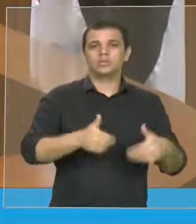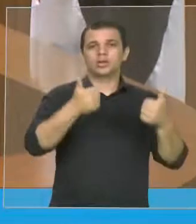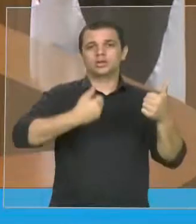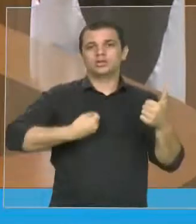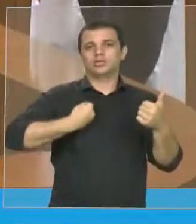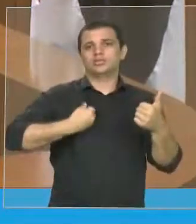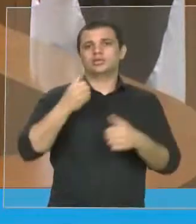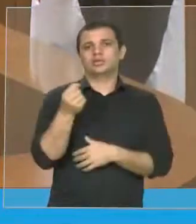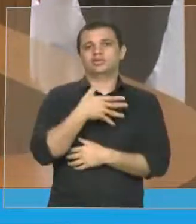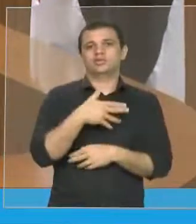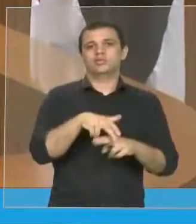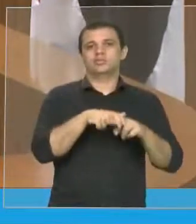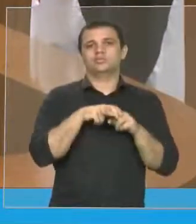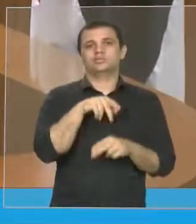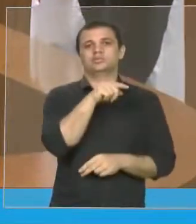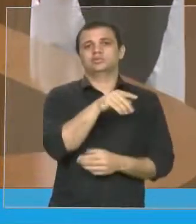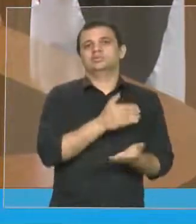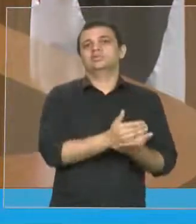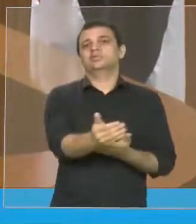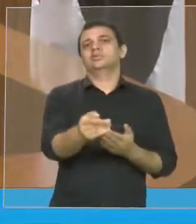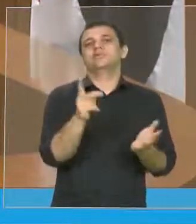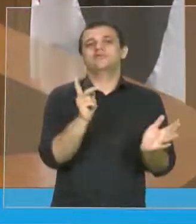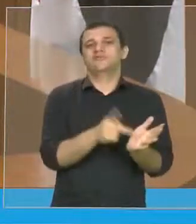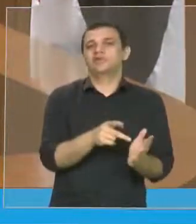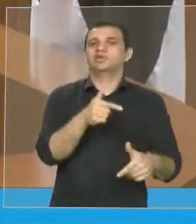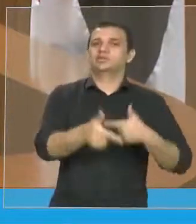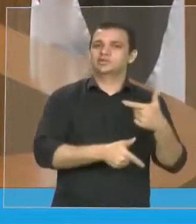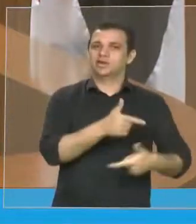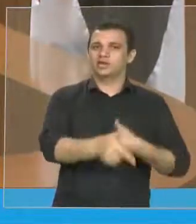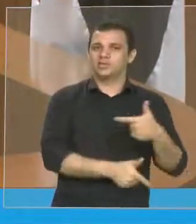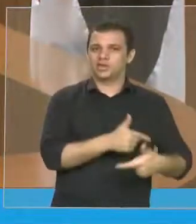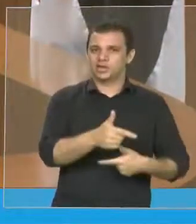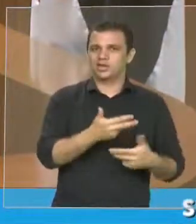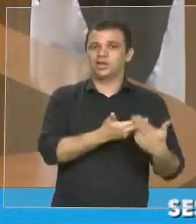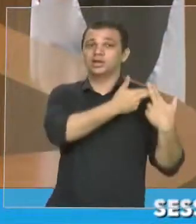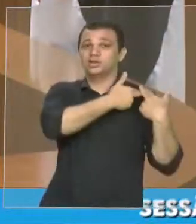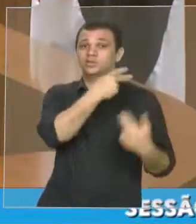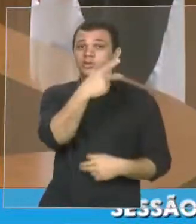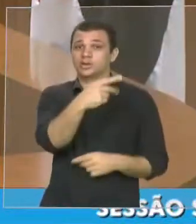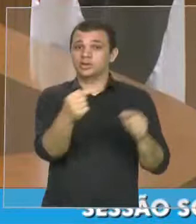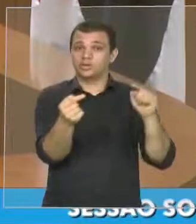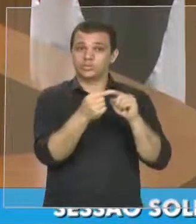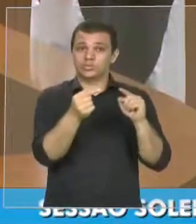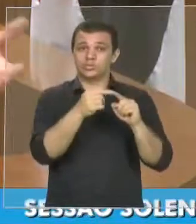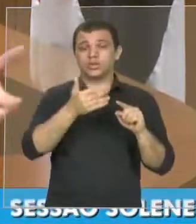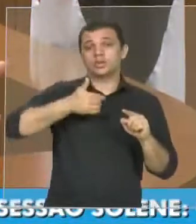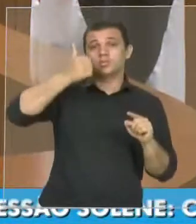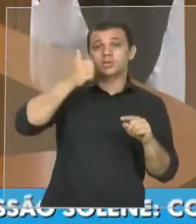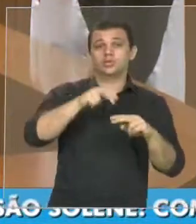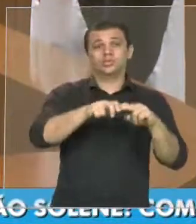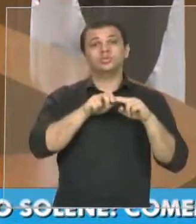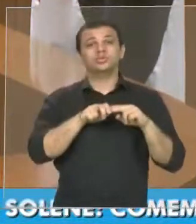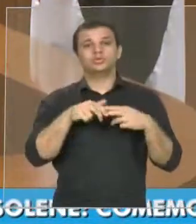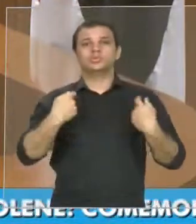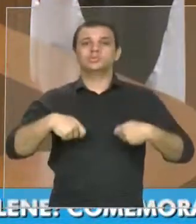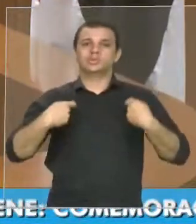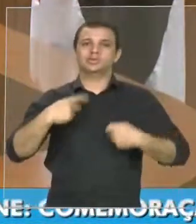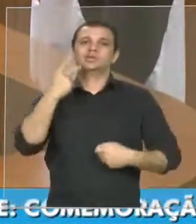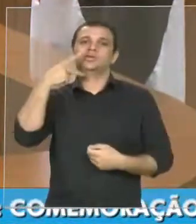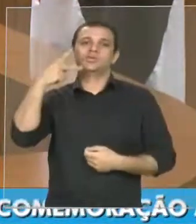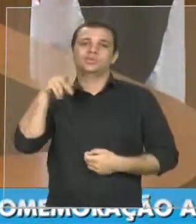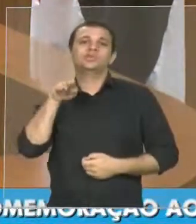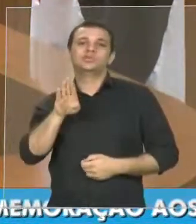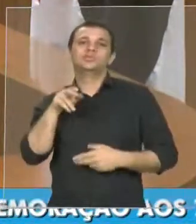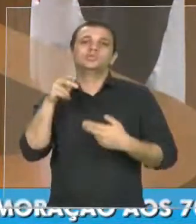de fato, cumprir com mais eficiência ainda, porque não se faz política pública sem gente e sem gente